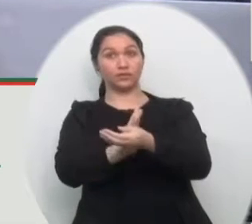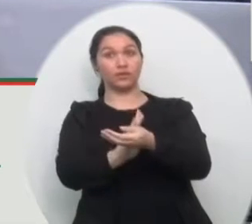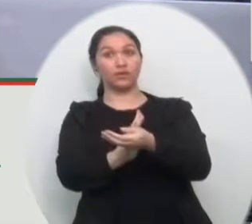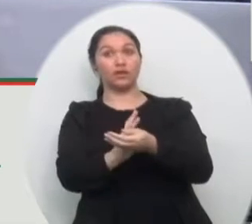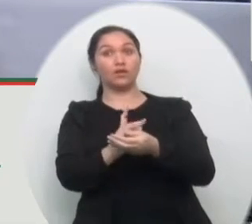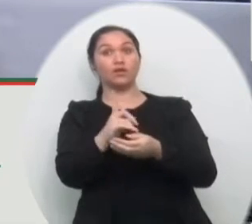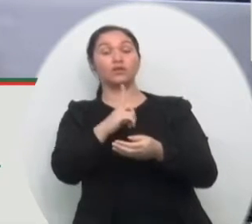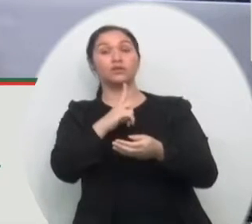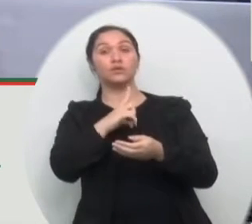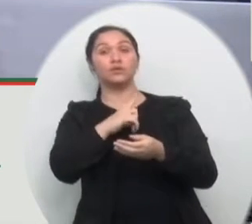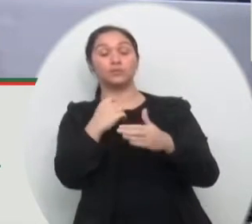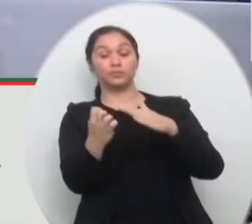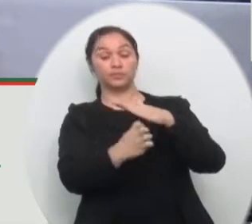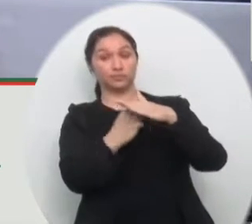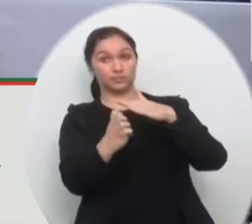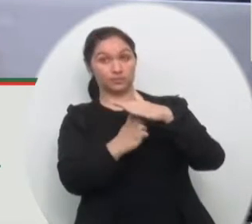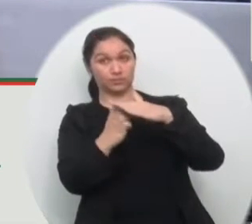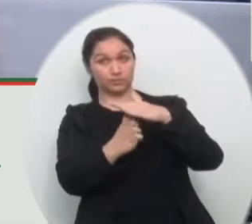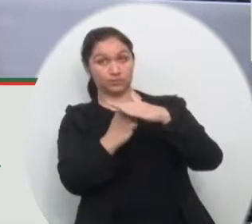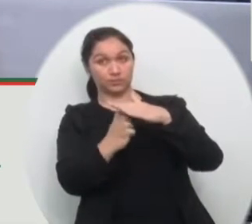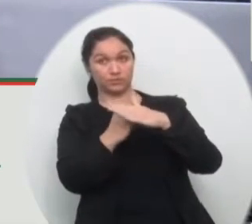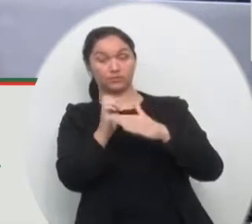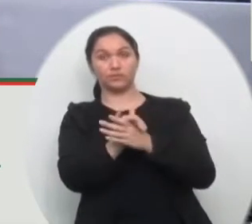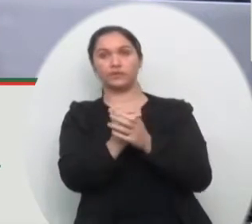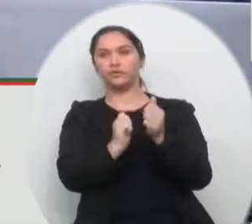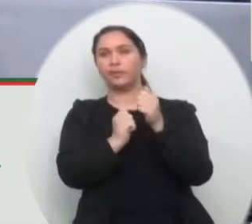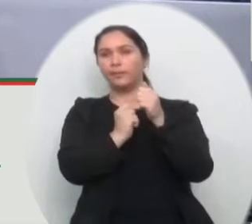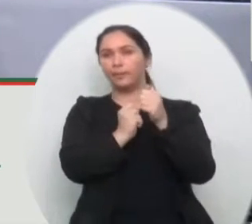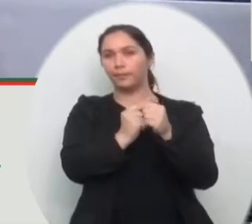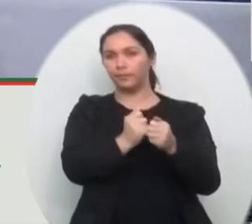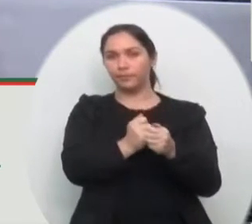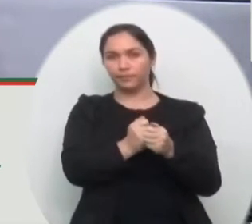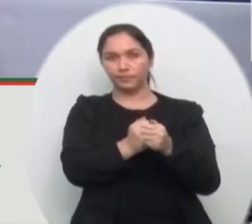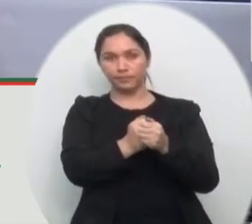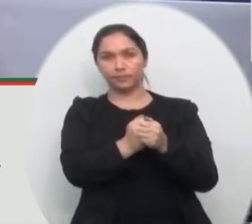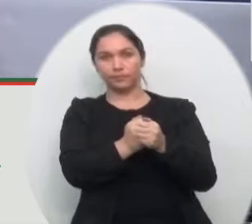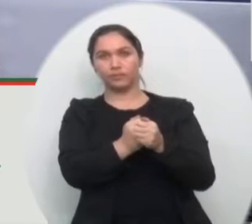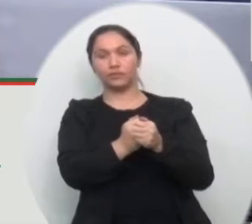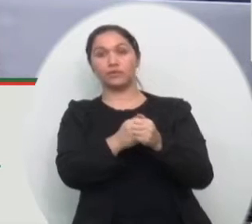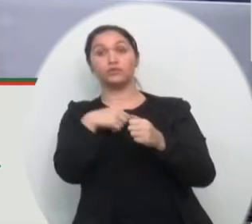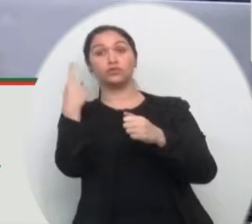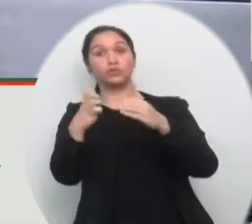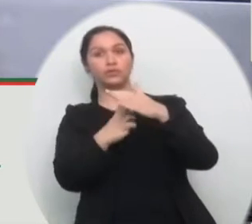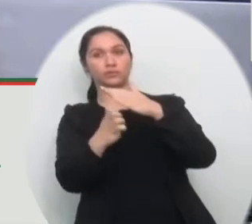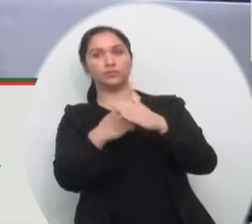acima, e fica entre aqueles dois lotes de terra ali,